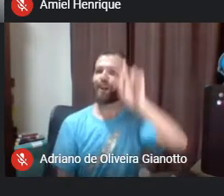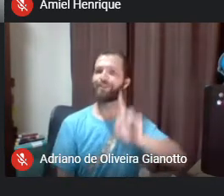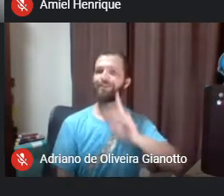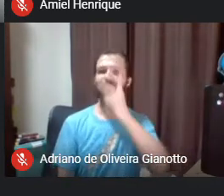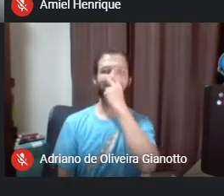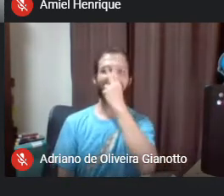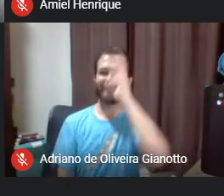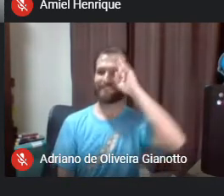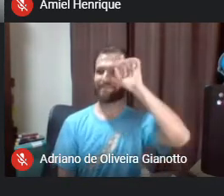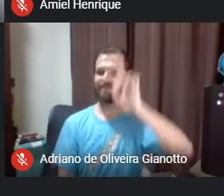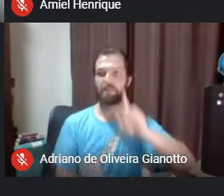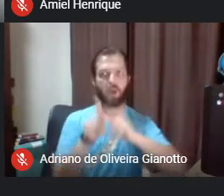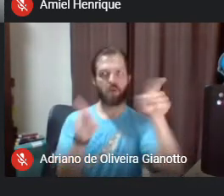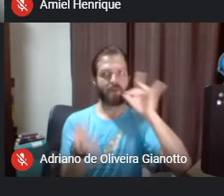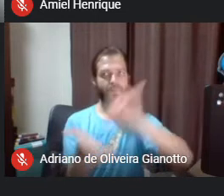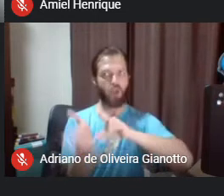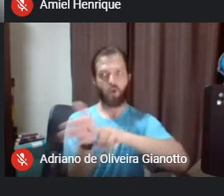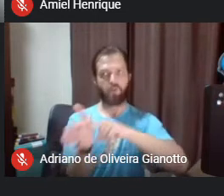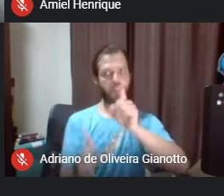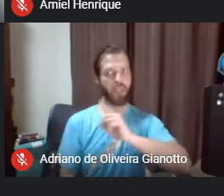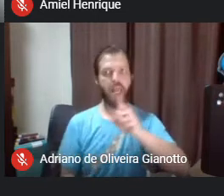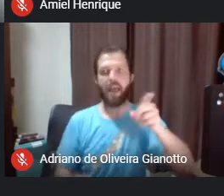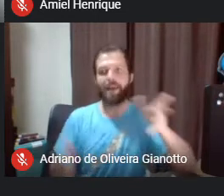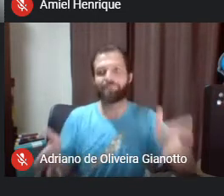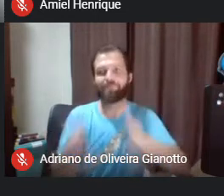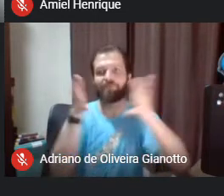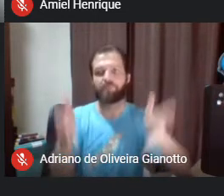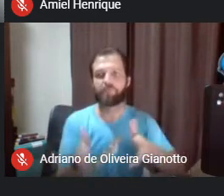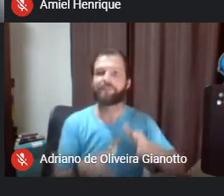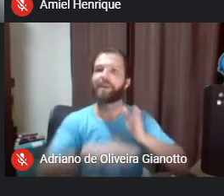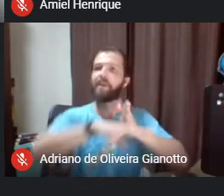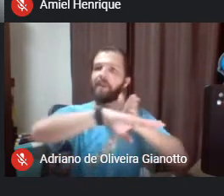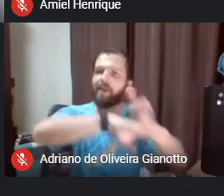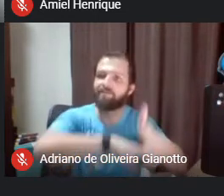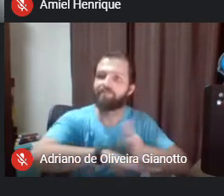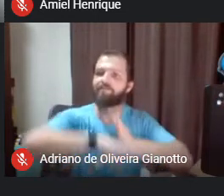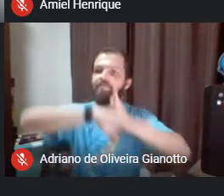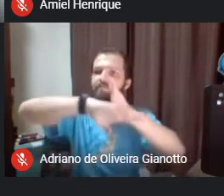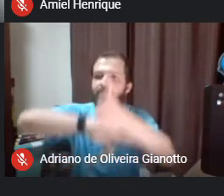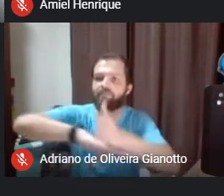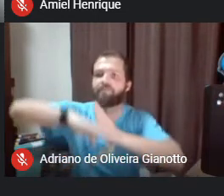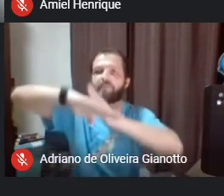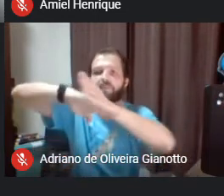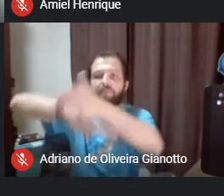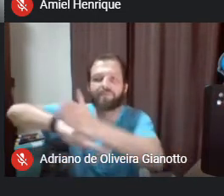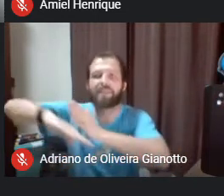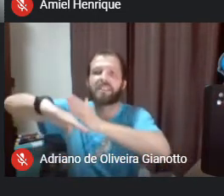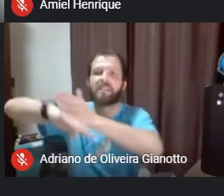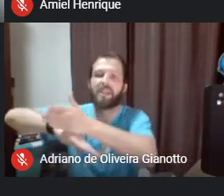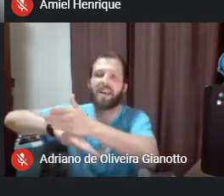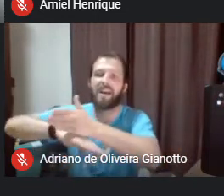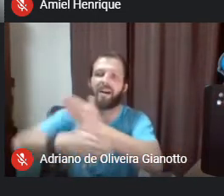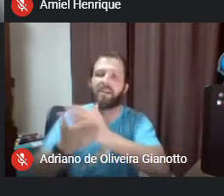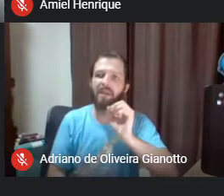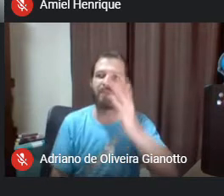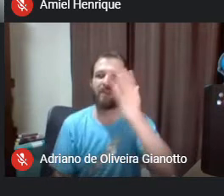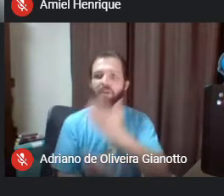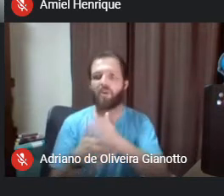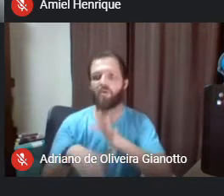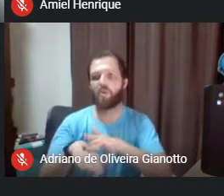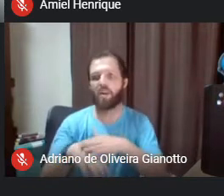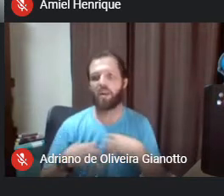viagens para... Né, ele parecia um representante, um líder da área religiosa, ele tinha que ir em